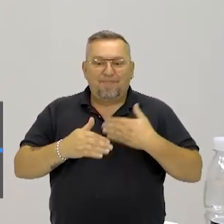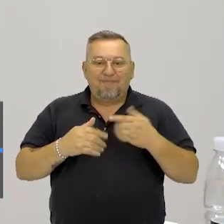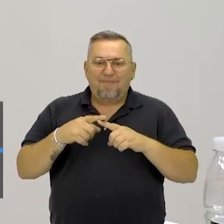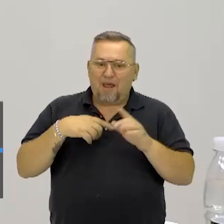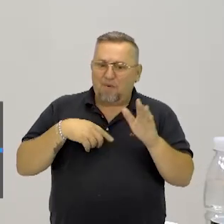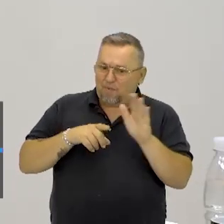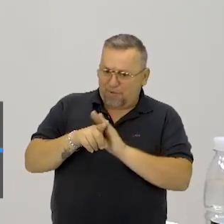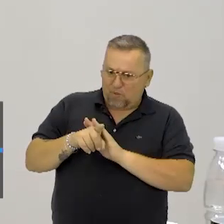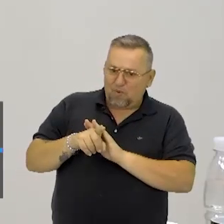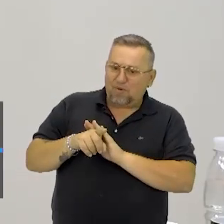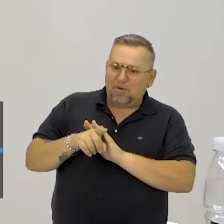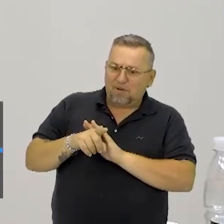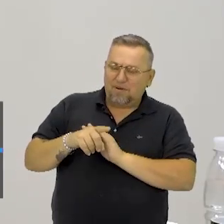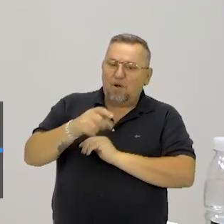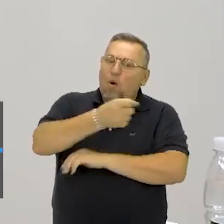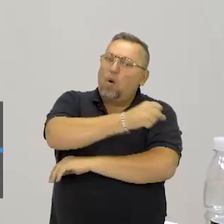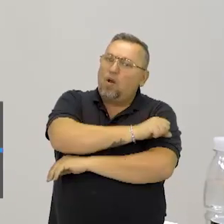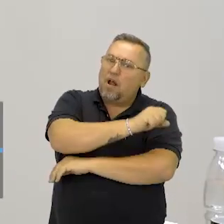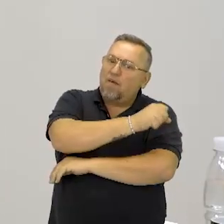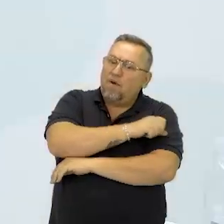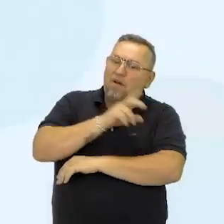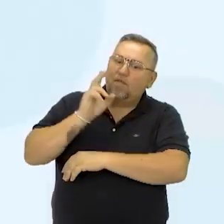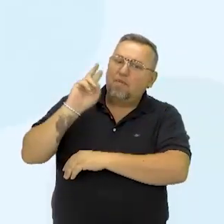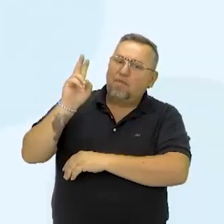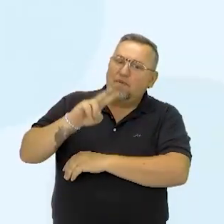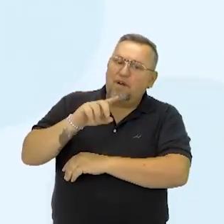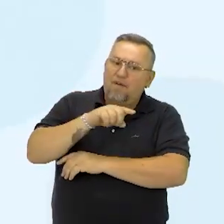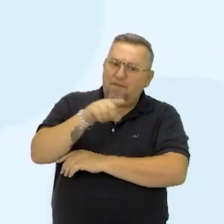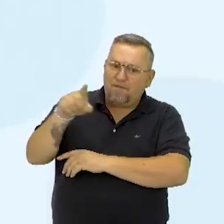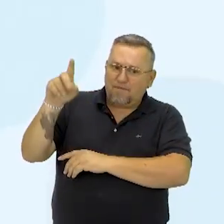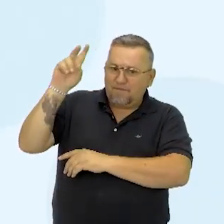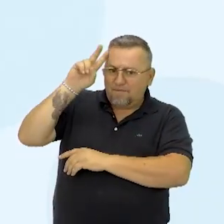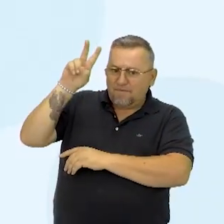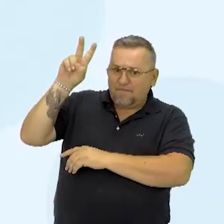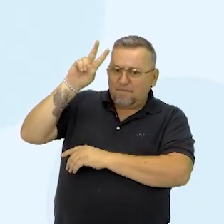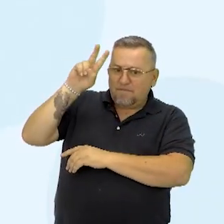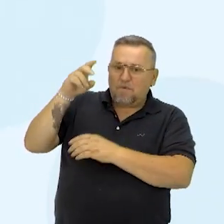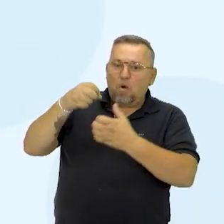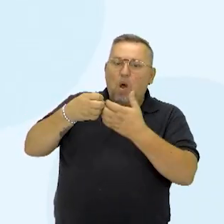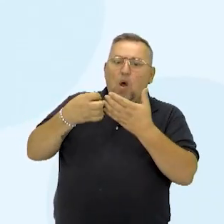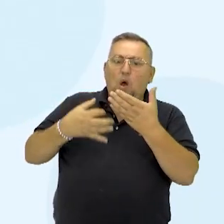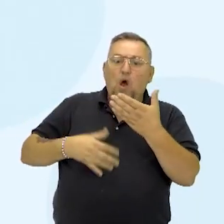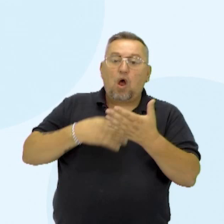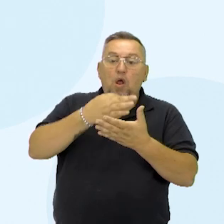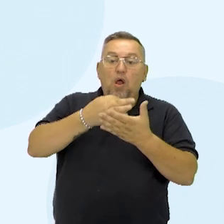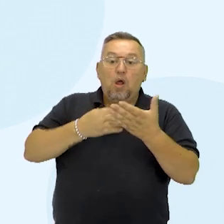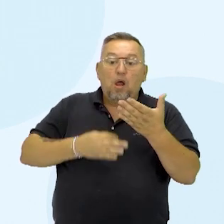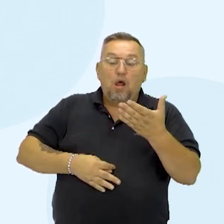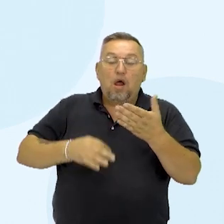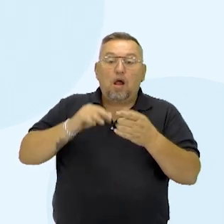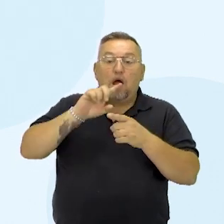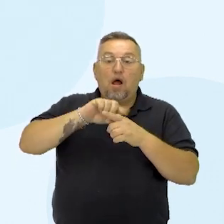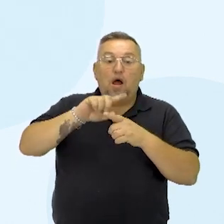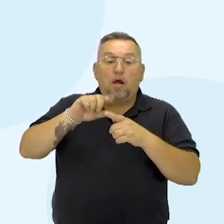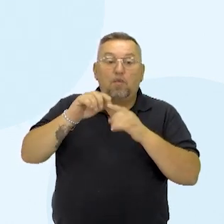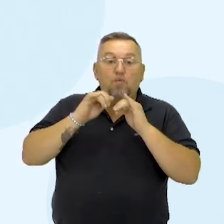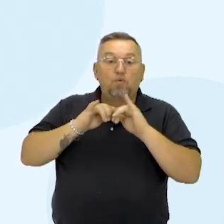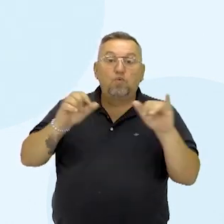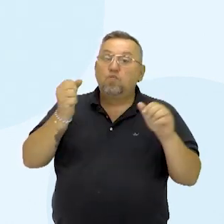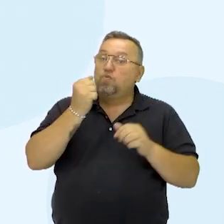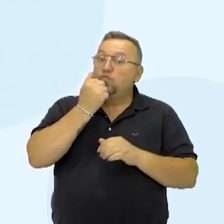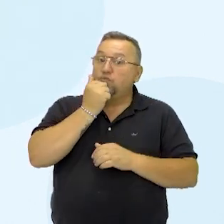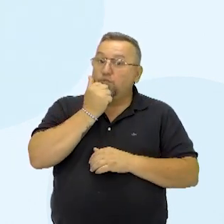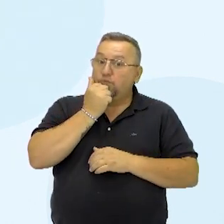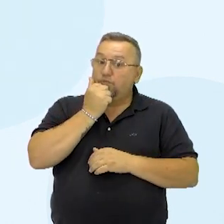uma pergunta. 8º ano, vamos lá. Você se recorda quais são as características do gênero textual artigo de